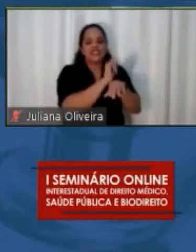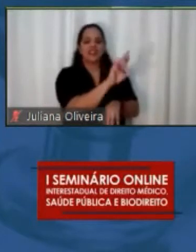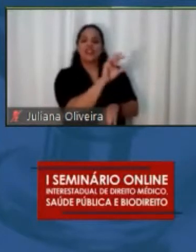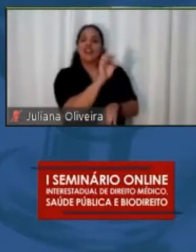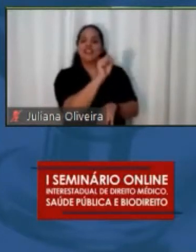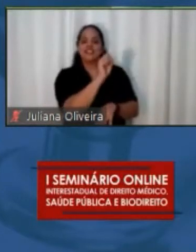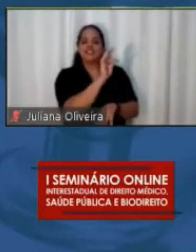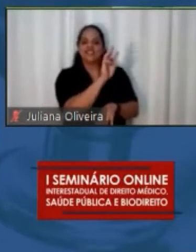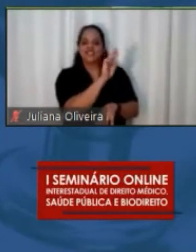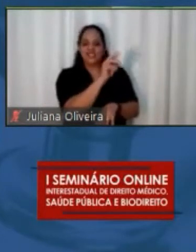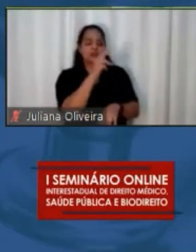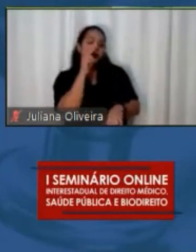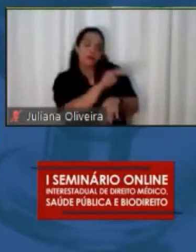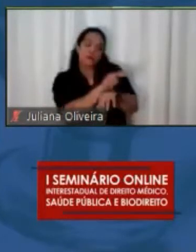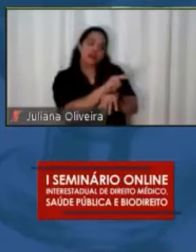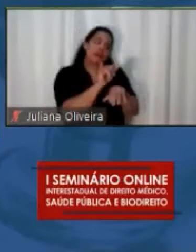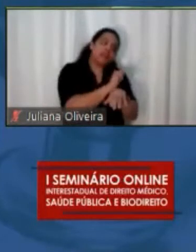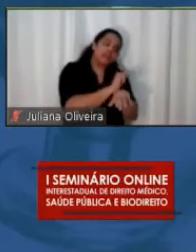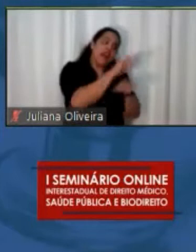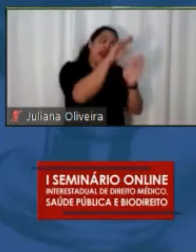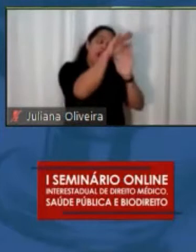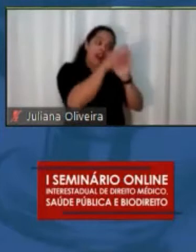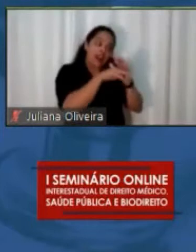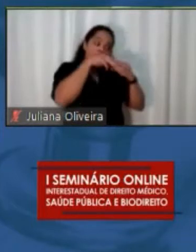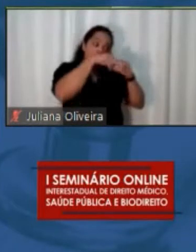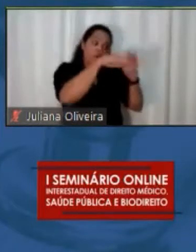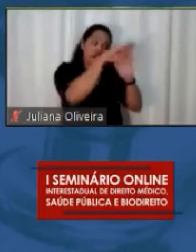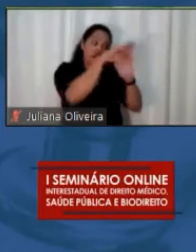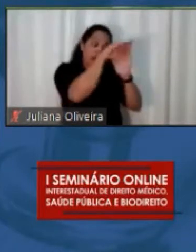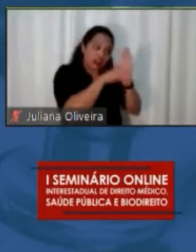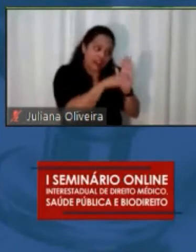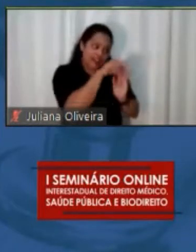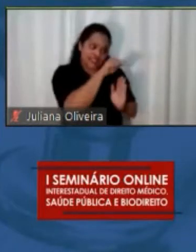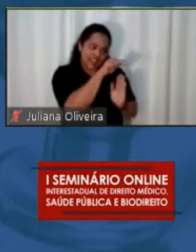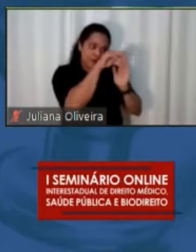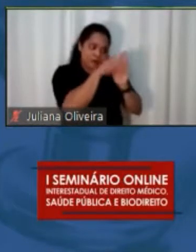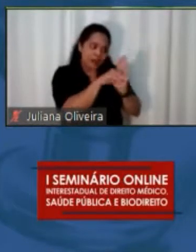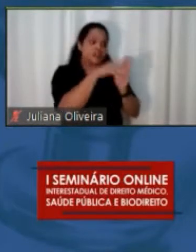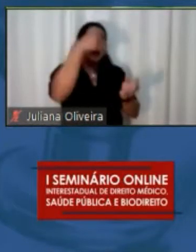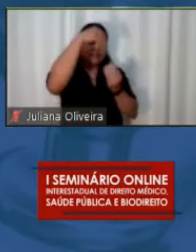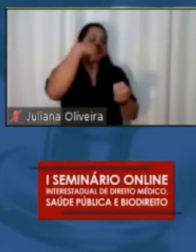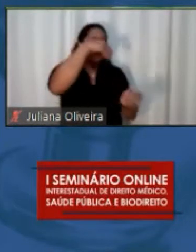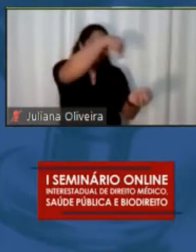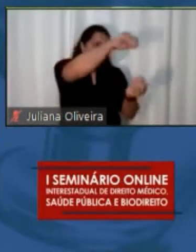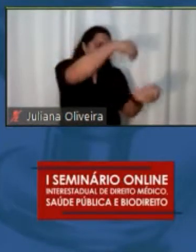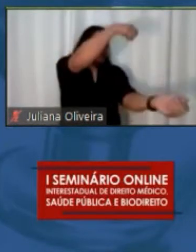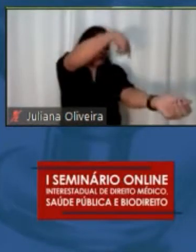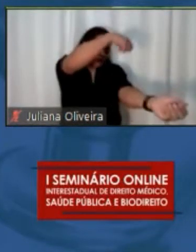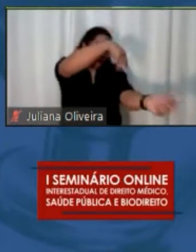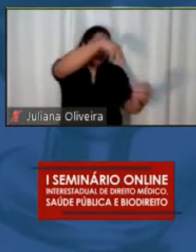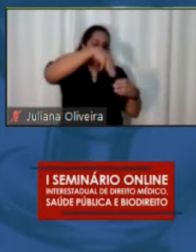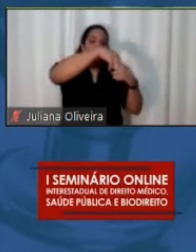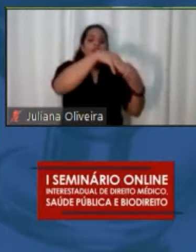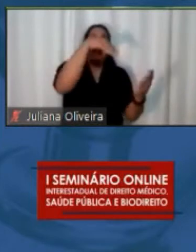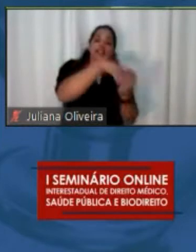quando a hemoglobina caía abaixo de 7 e eram transfundidos para a hemoglobina chegar apenas até 9. E um grupo de